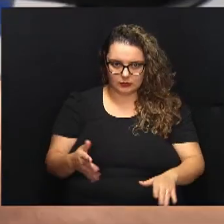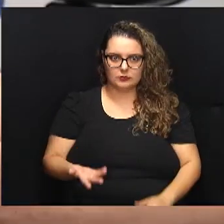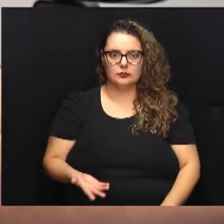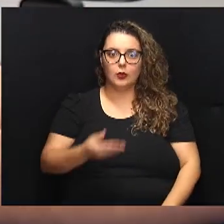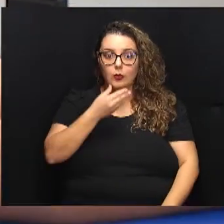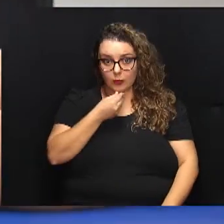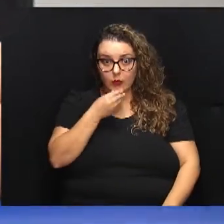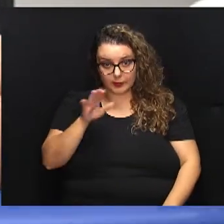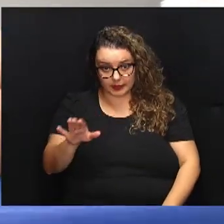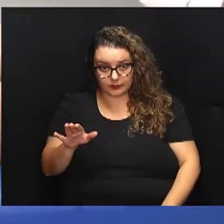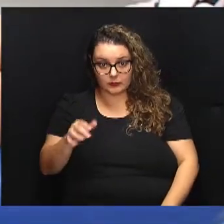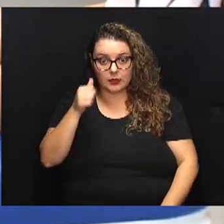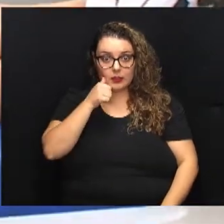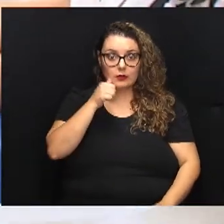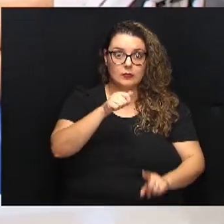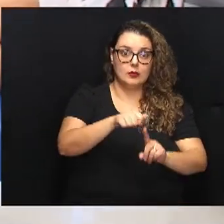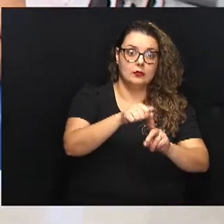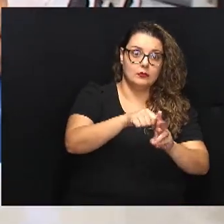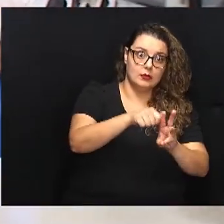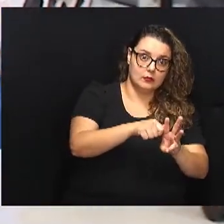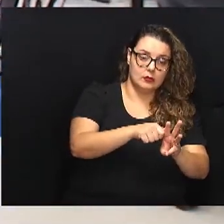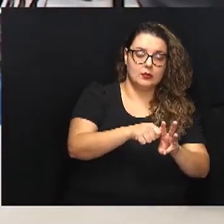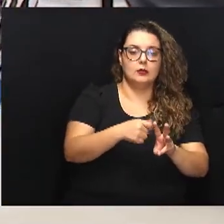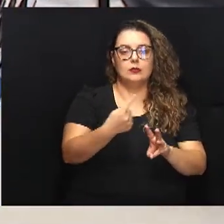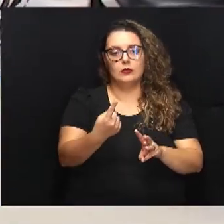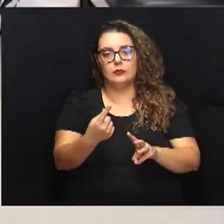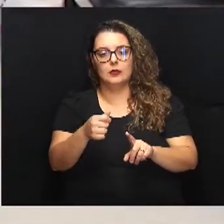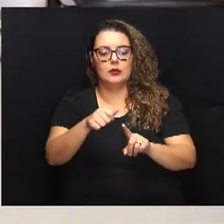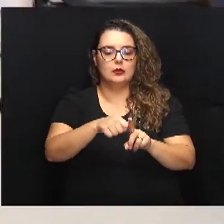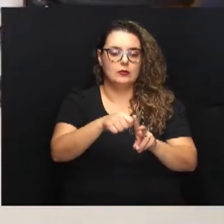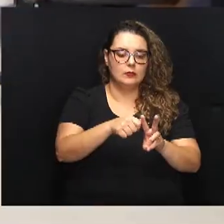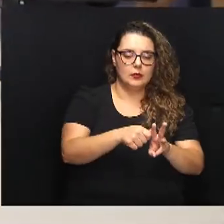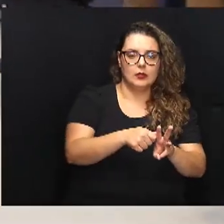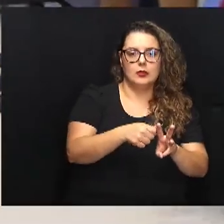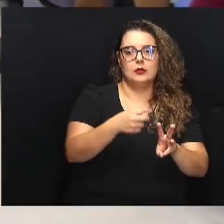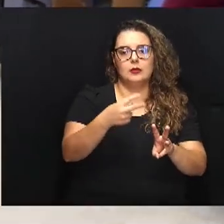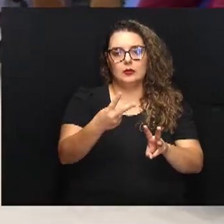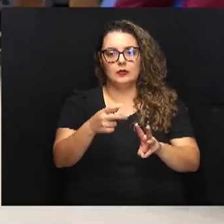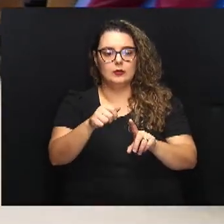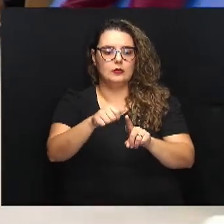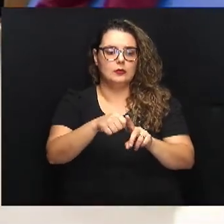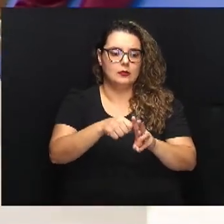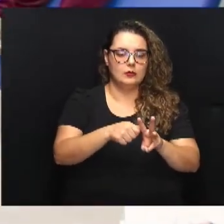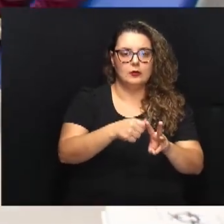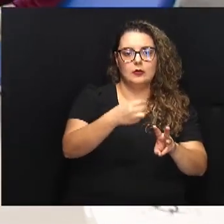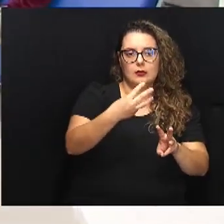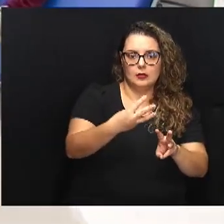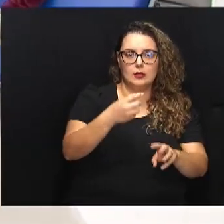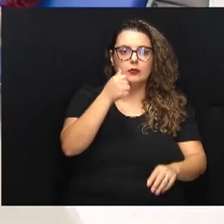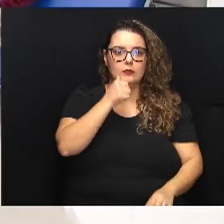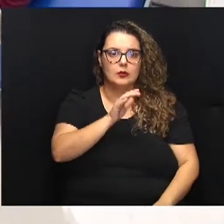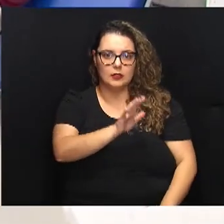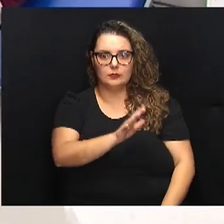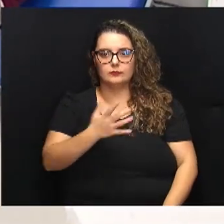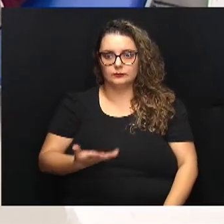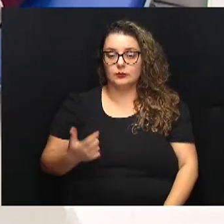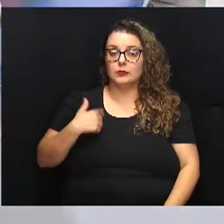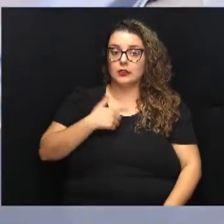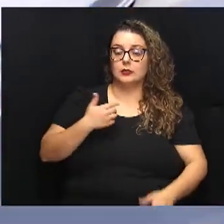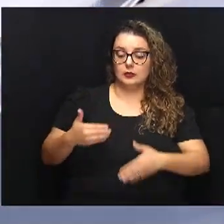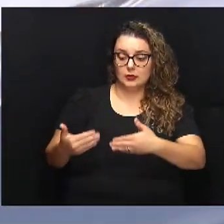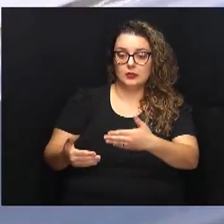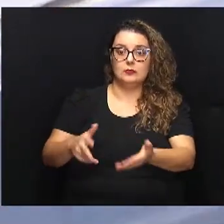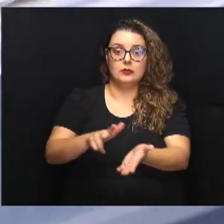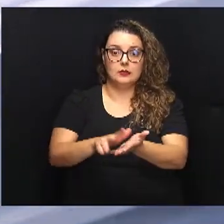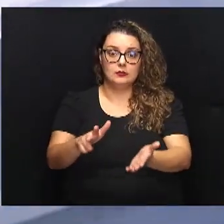aí 2 a 5%, né, da população doe sangue, para que a gente mantenha o estoque regular. No Brasil, infelizmente,